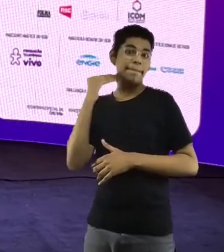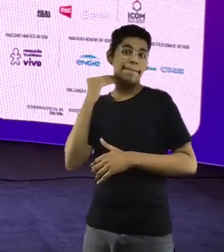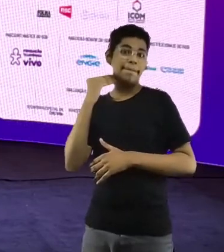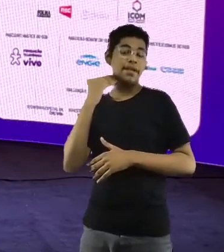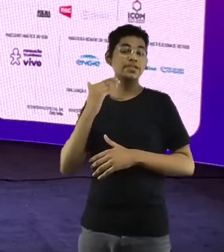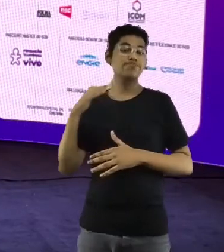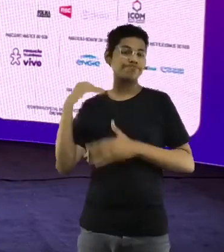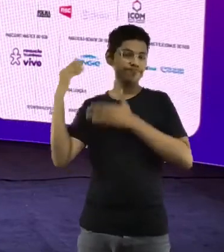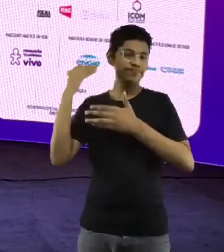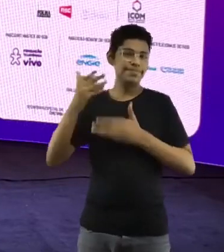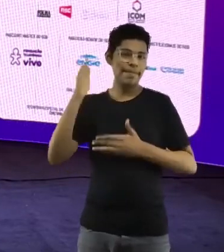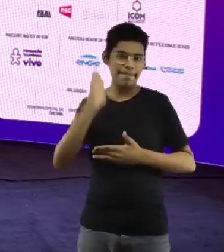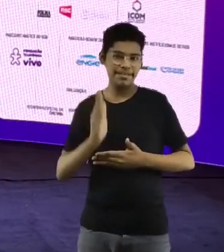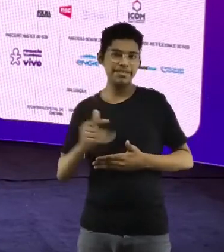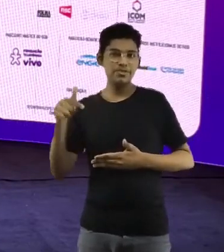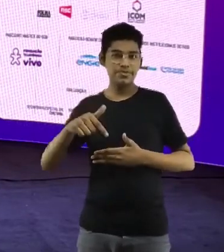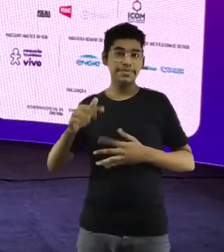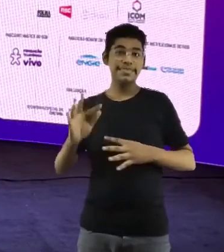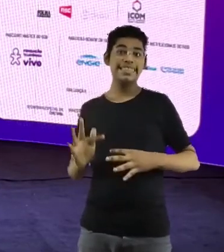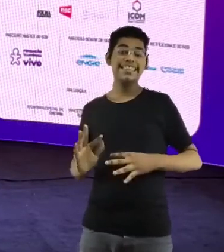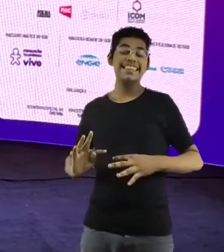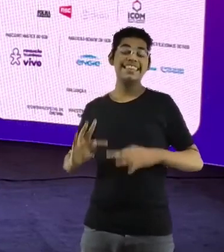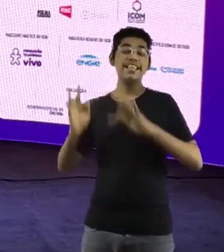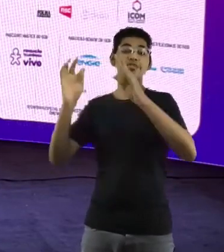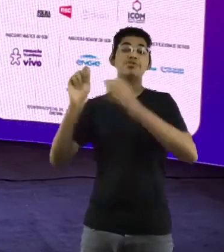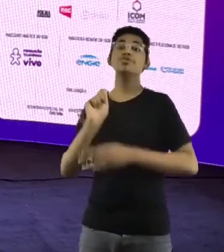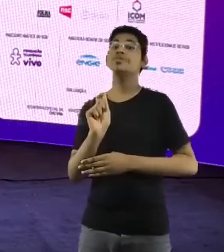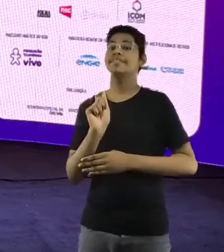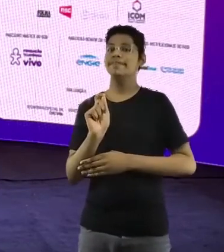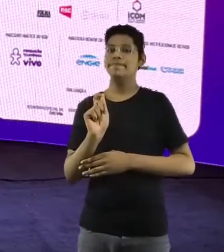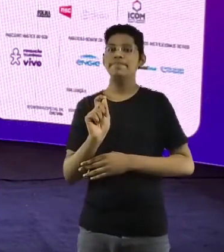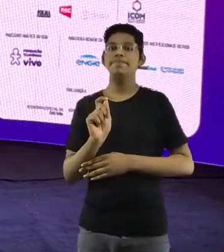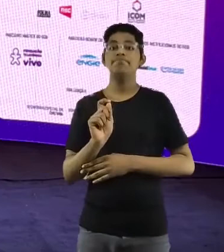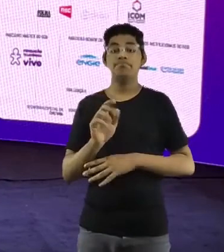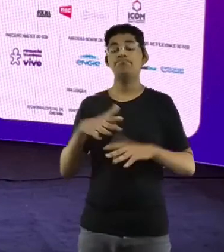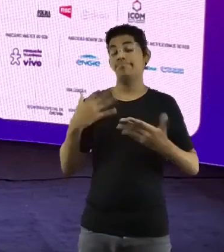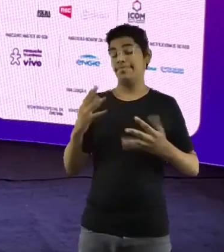tecnologia que faz o seguinte, inclusive essa tecnologia foi a gente que desenvolveu.